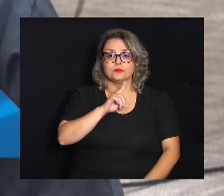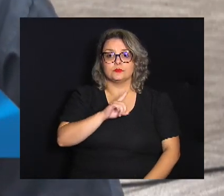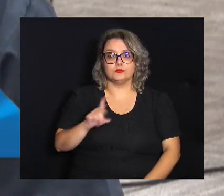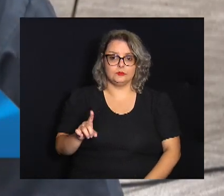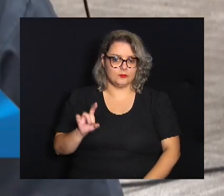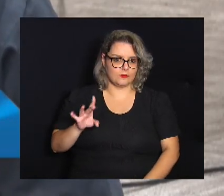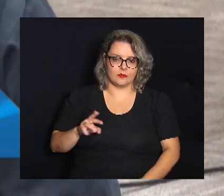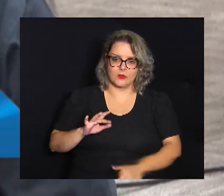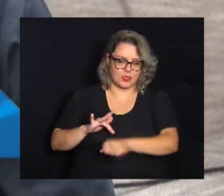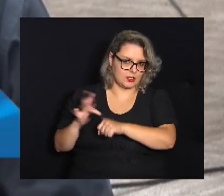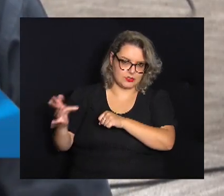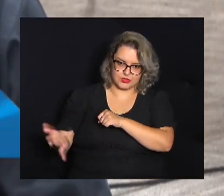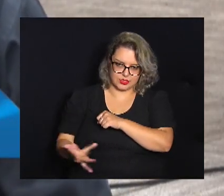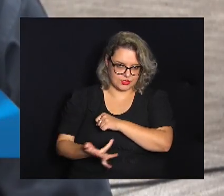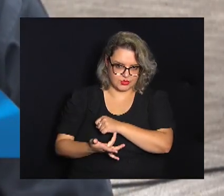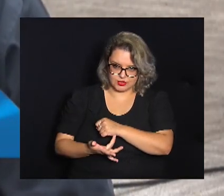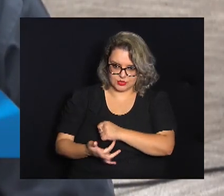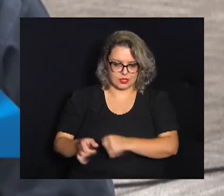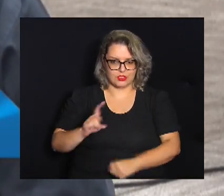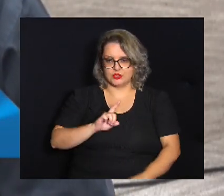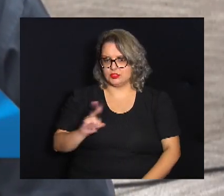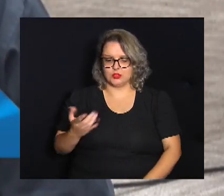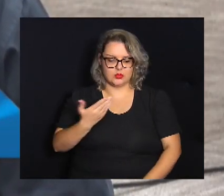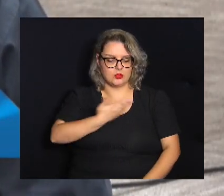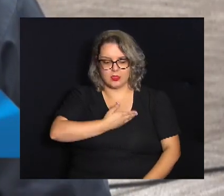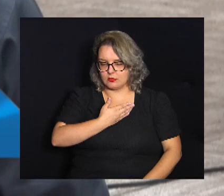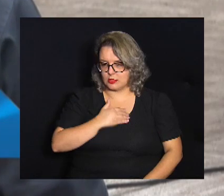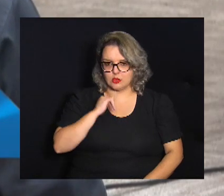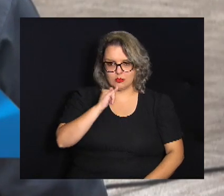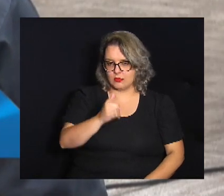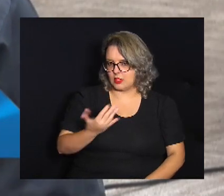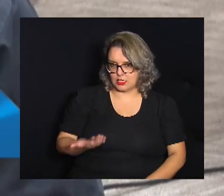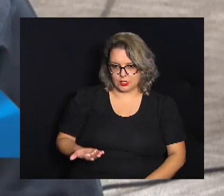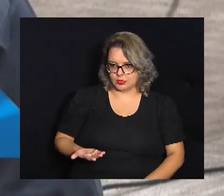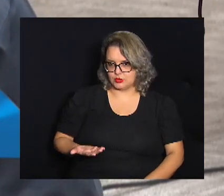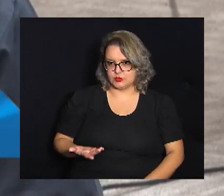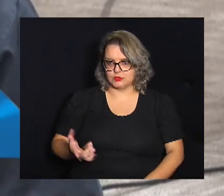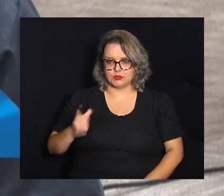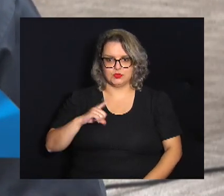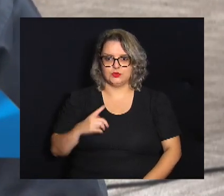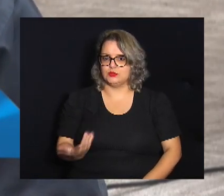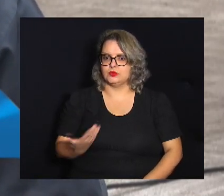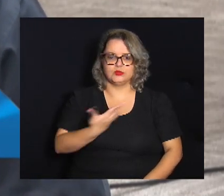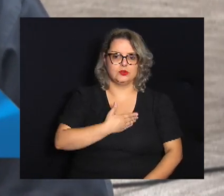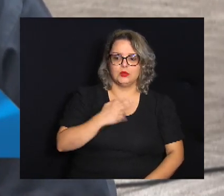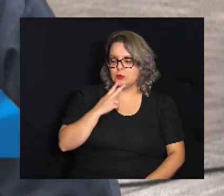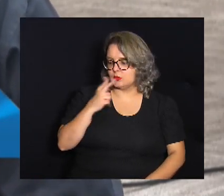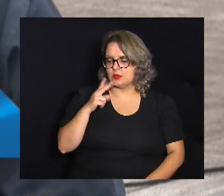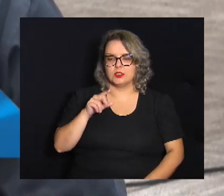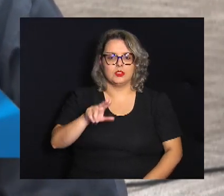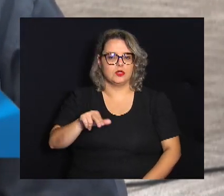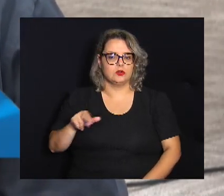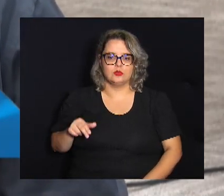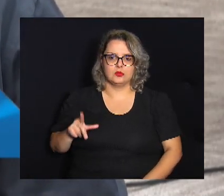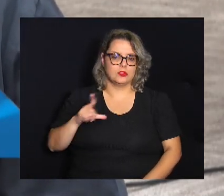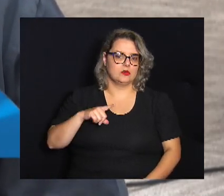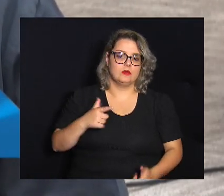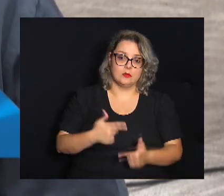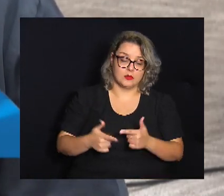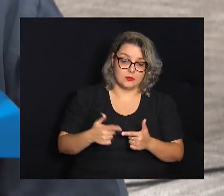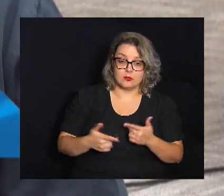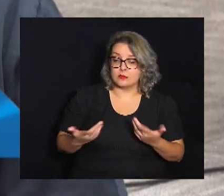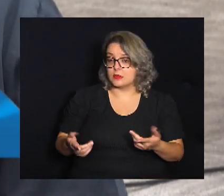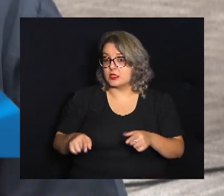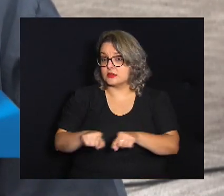rede social, não através do amiguinho que falou que tem um amigo que fuma e nunca teve problema, mas através